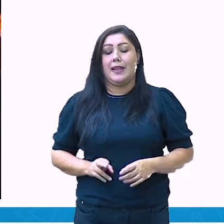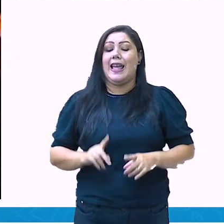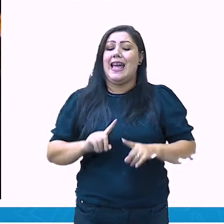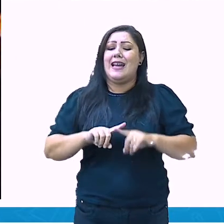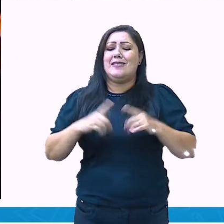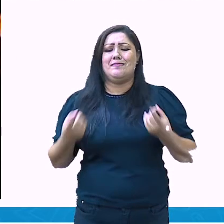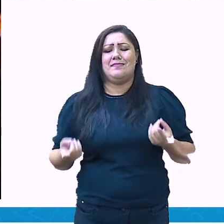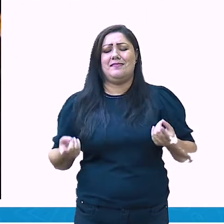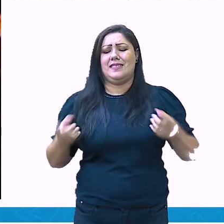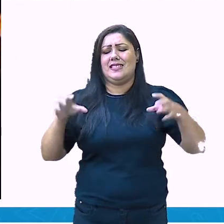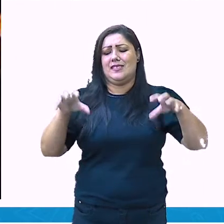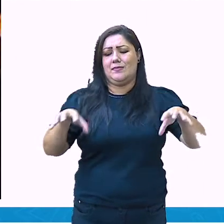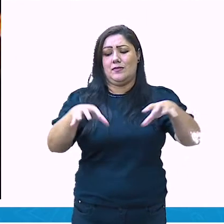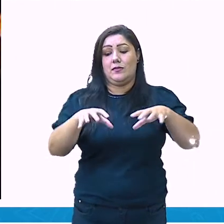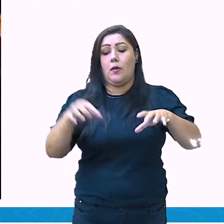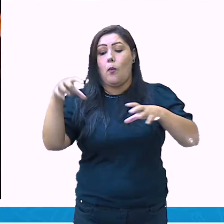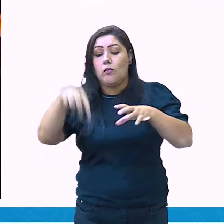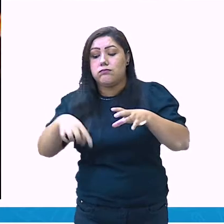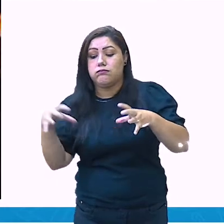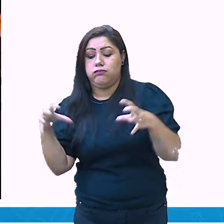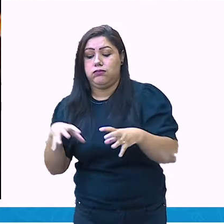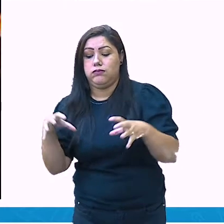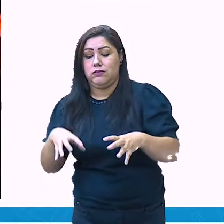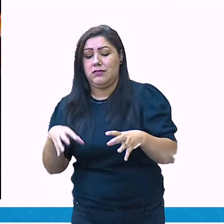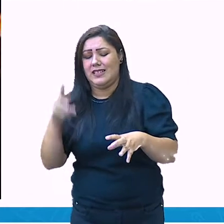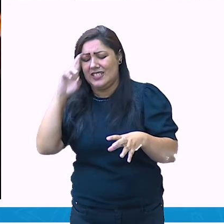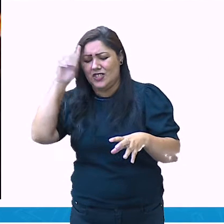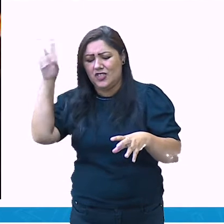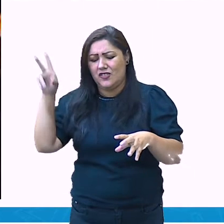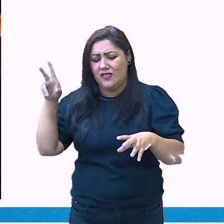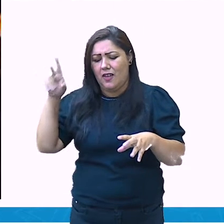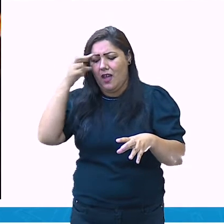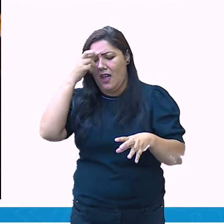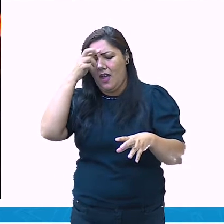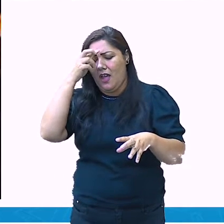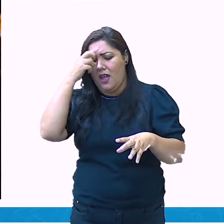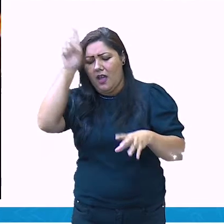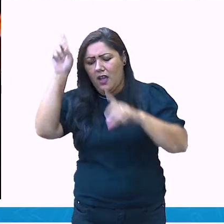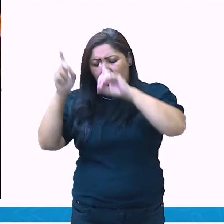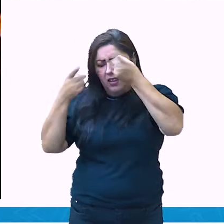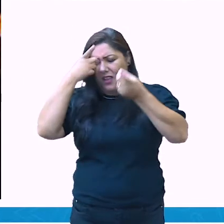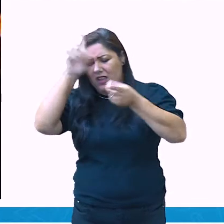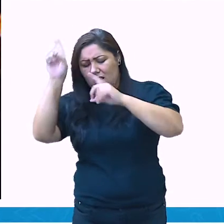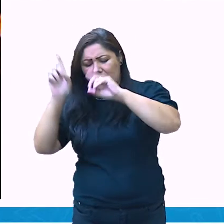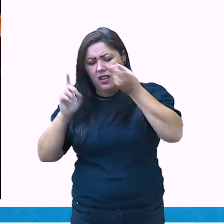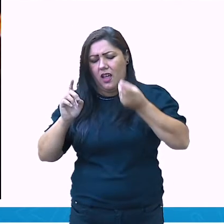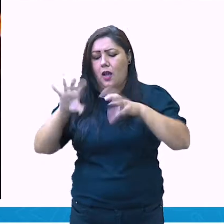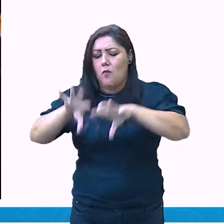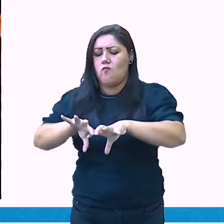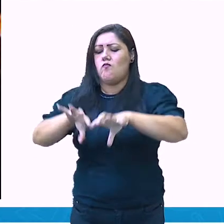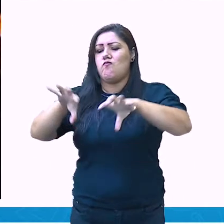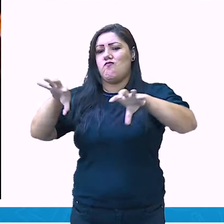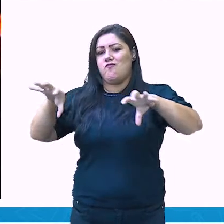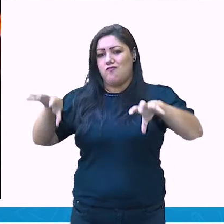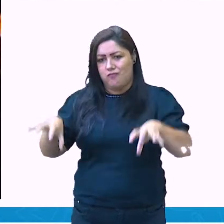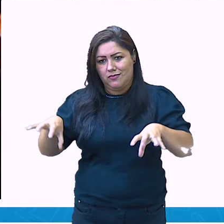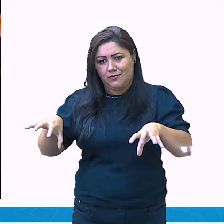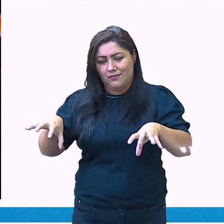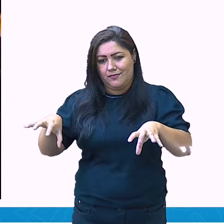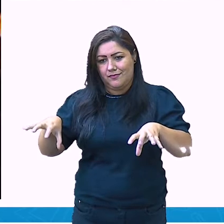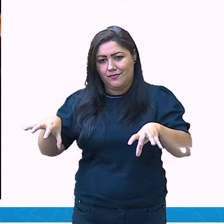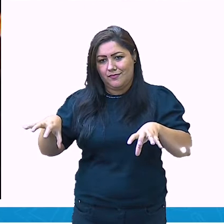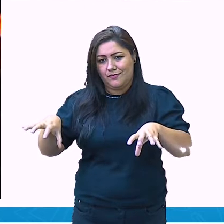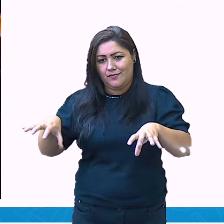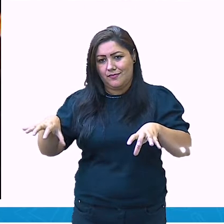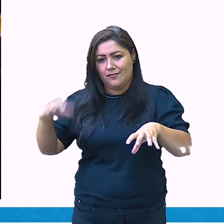entre seus integrantes levou o partido a se dividir em dois grupos, inspirados nas ideias